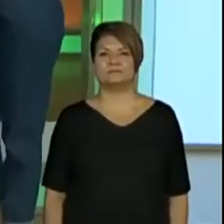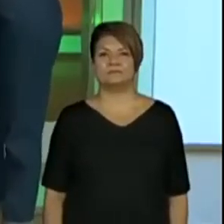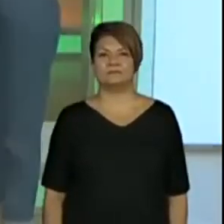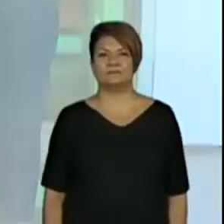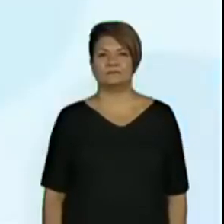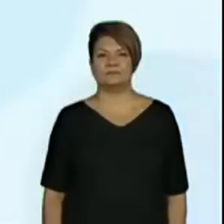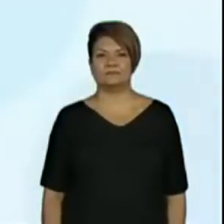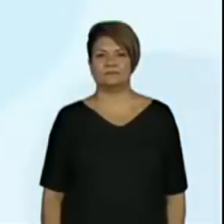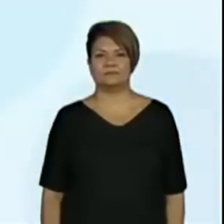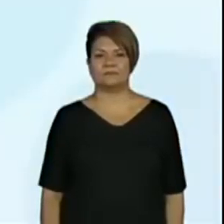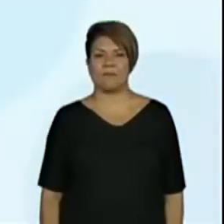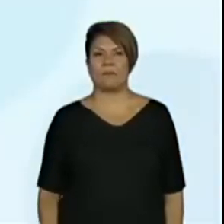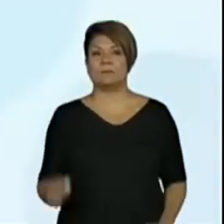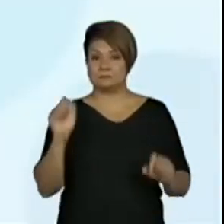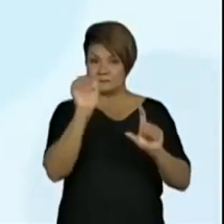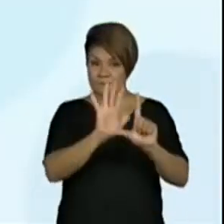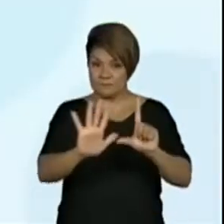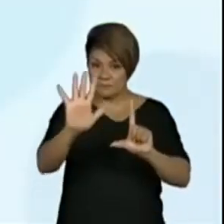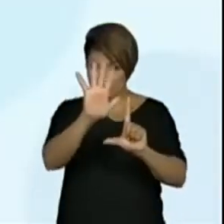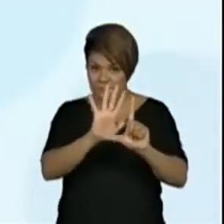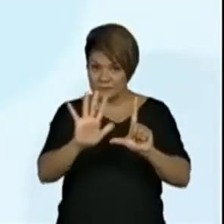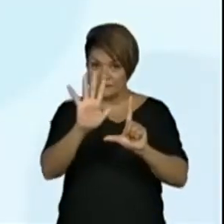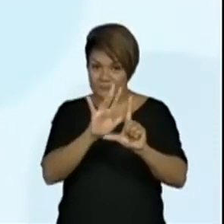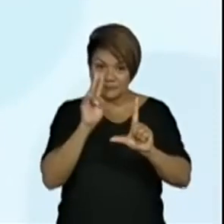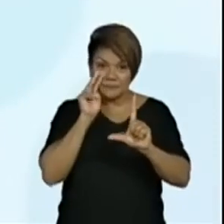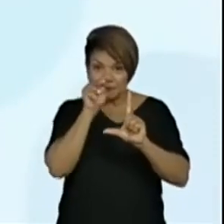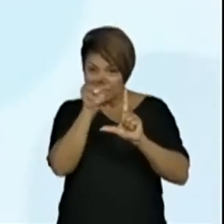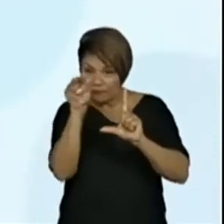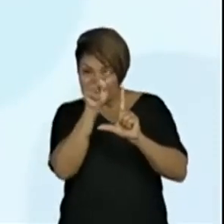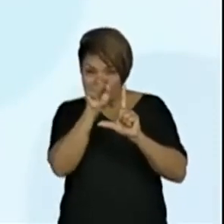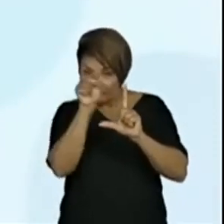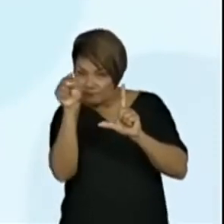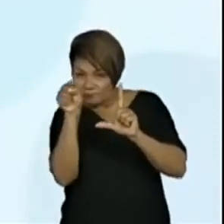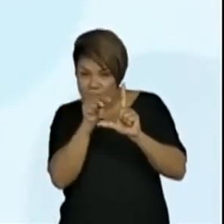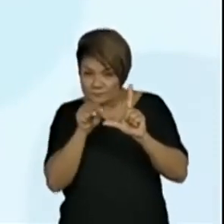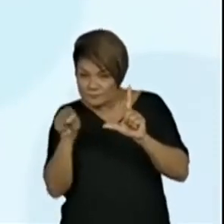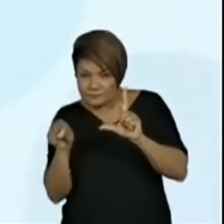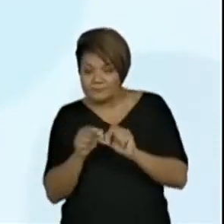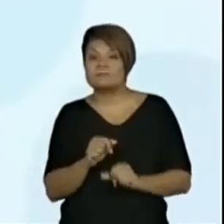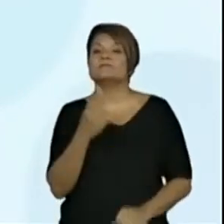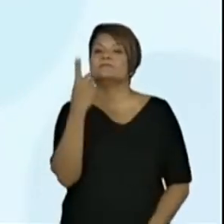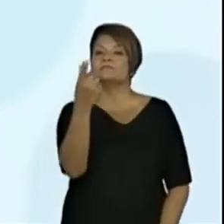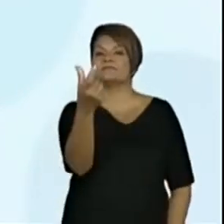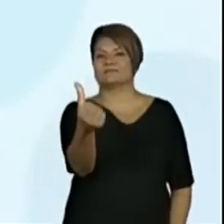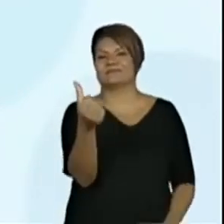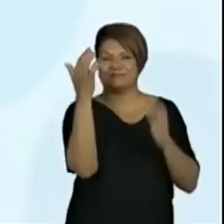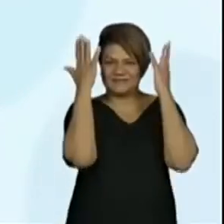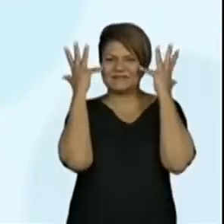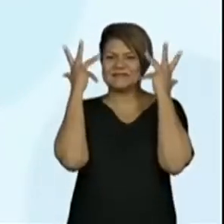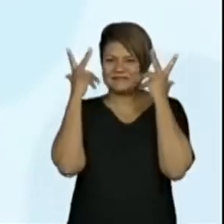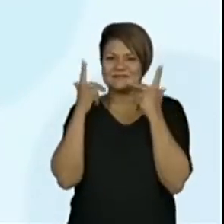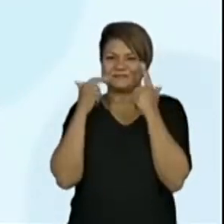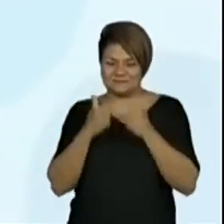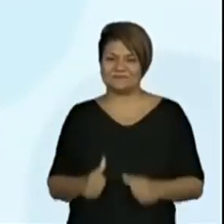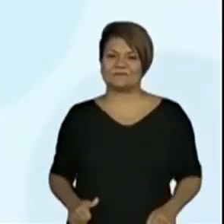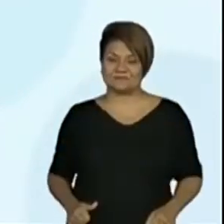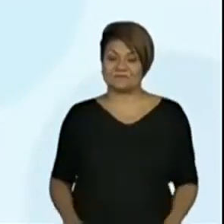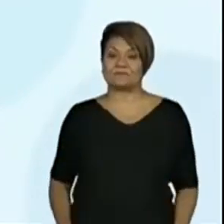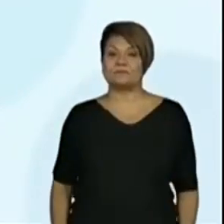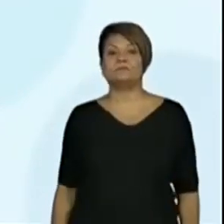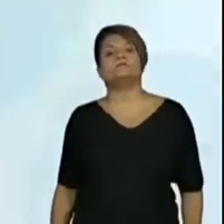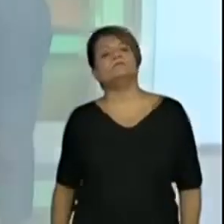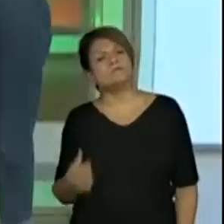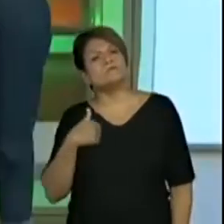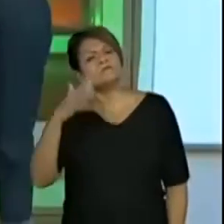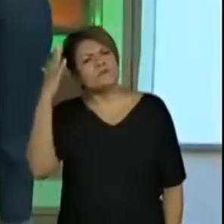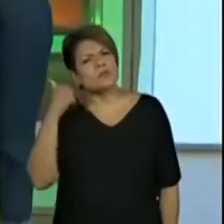cena, nós estamos vendo 16 animais. E eu sei que está